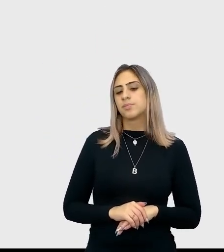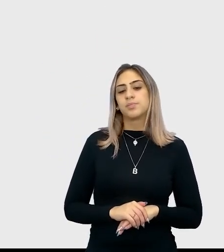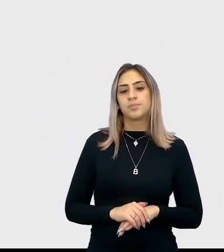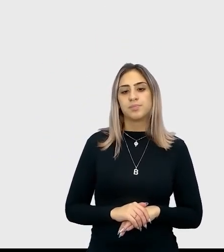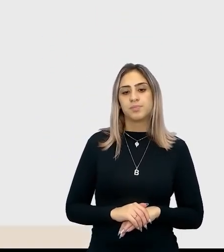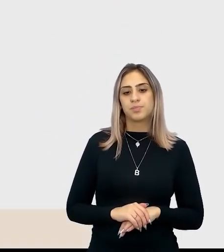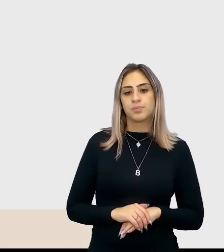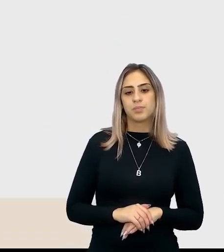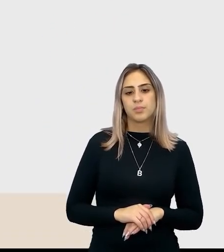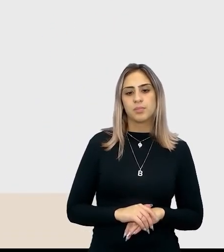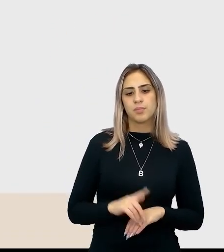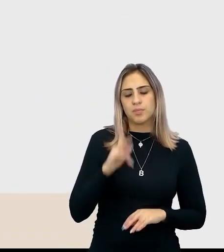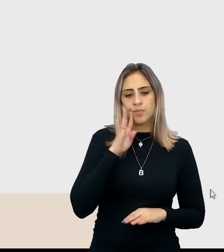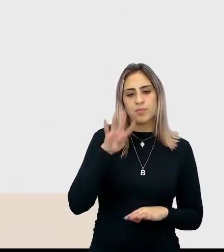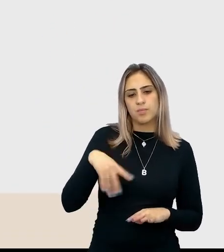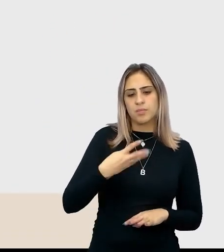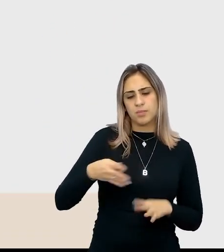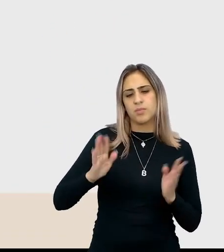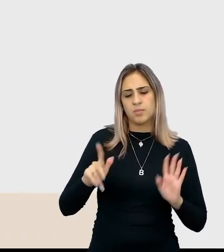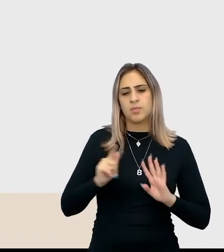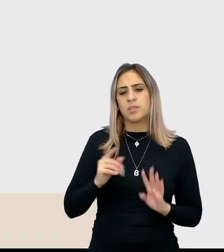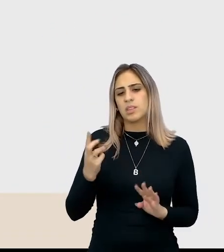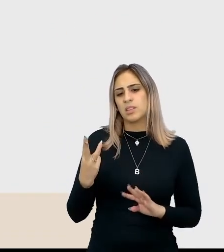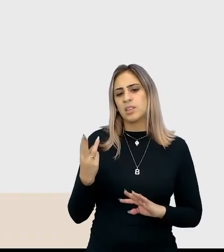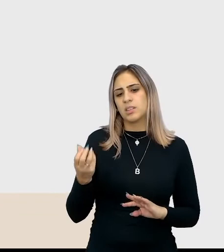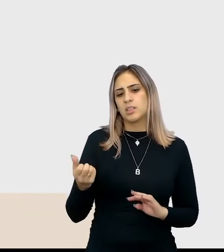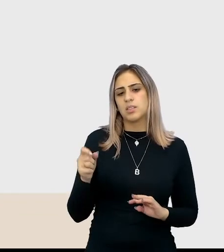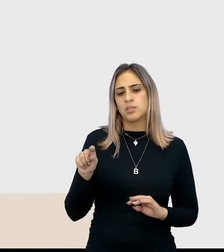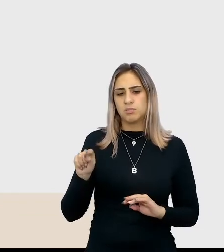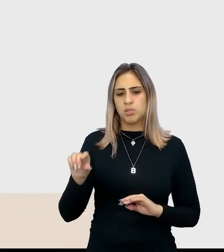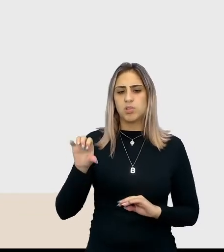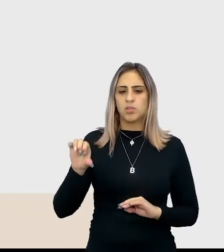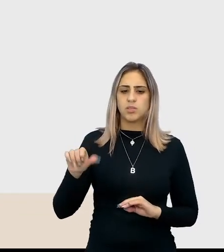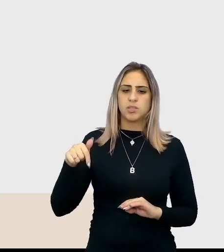E aí, consta a tabela aqui,